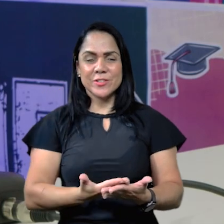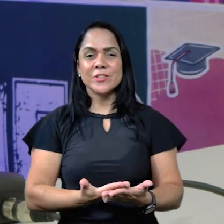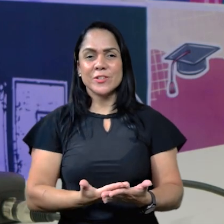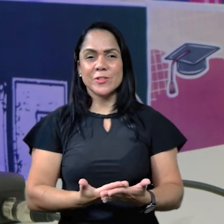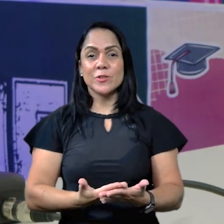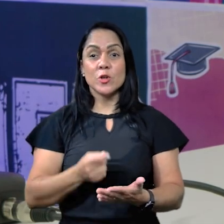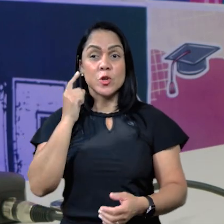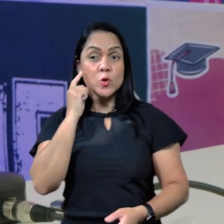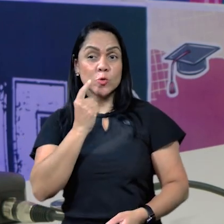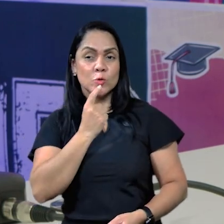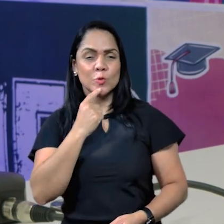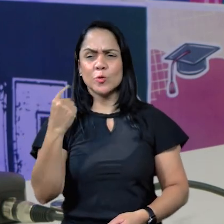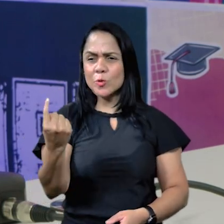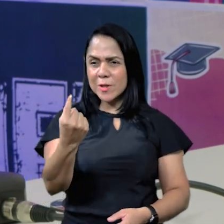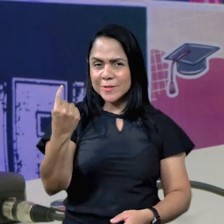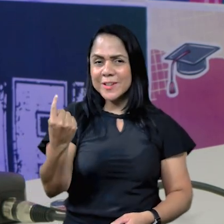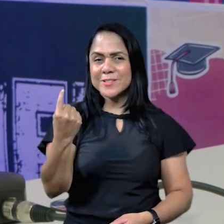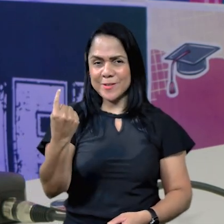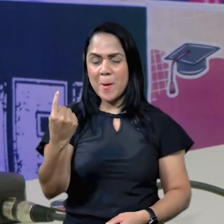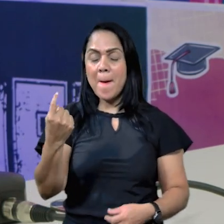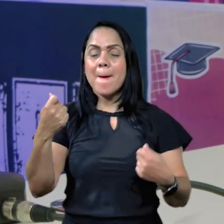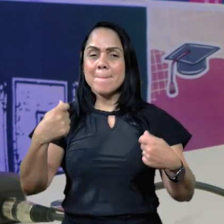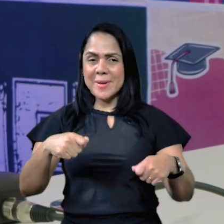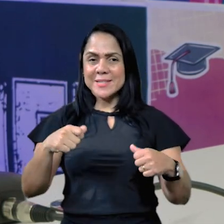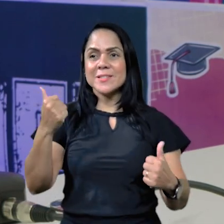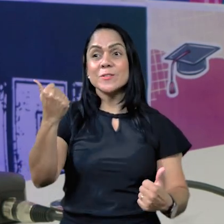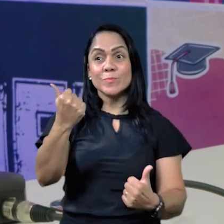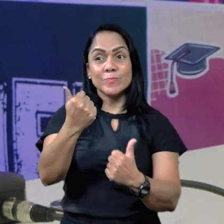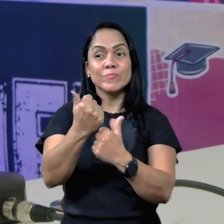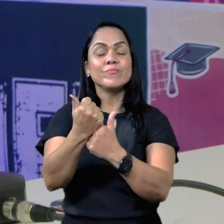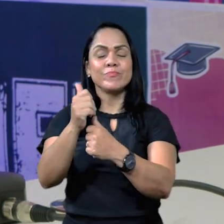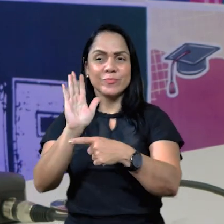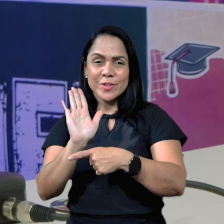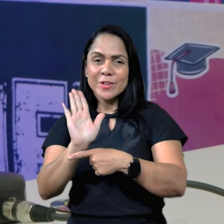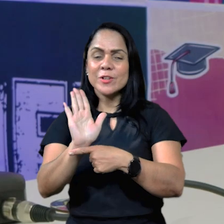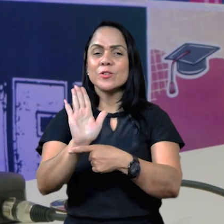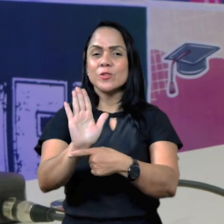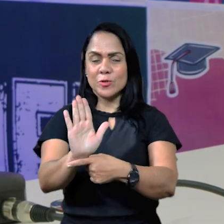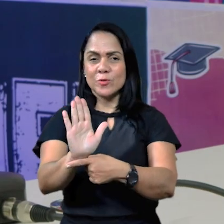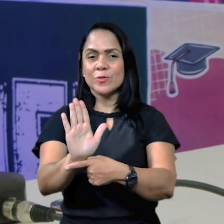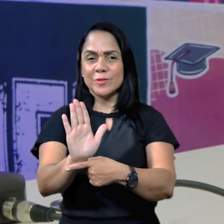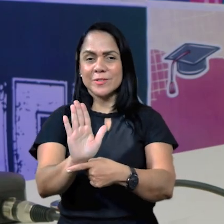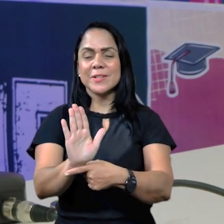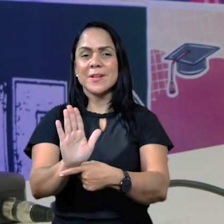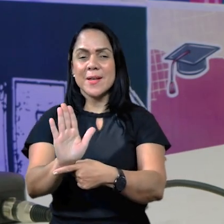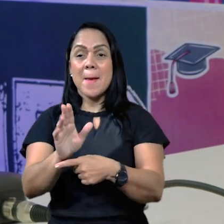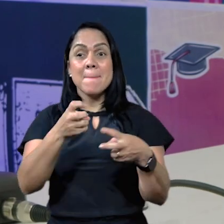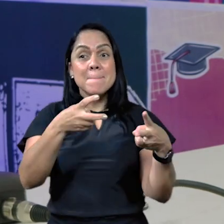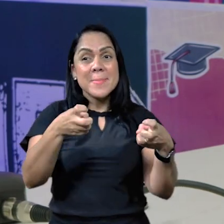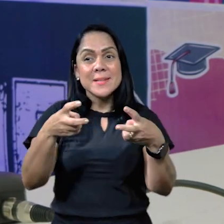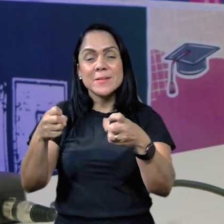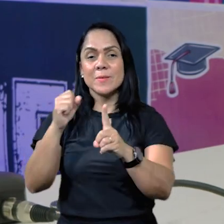não estão só, Aham, porém precisa de mais apoio, aham, né, e precisa realmente serem visto como